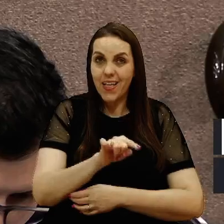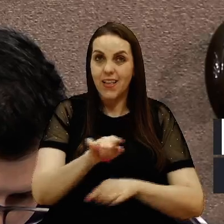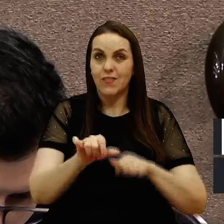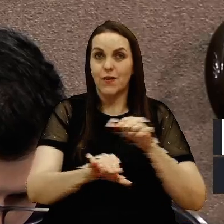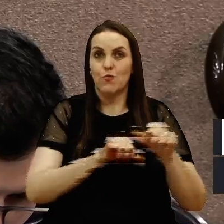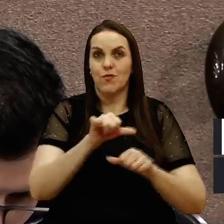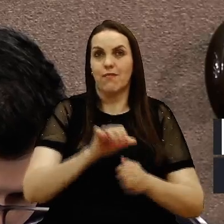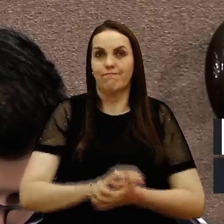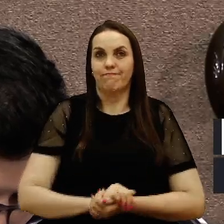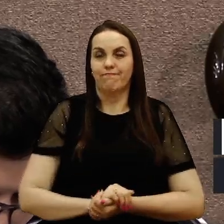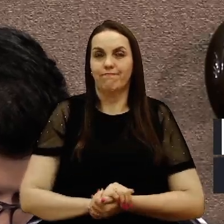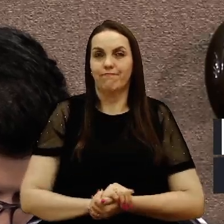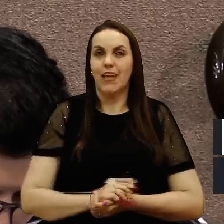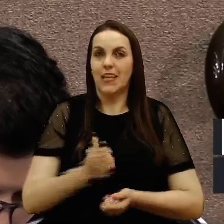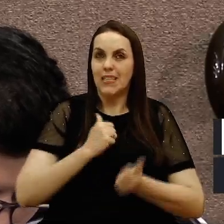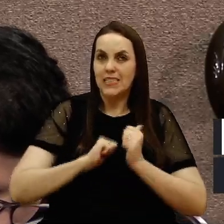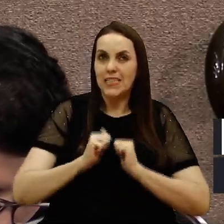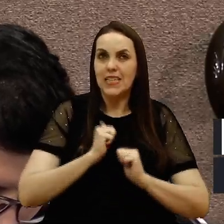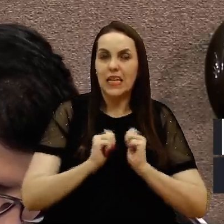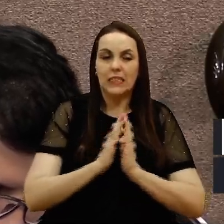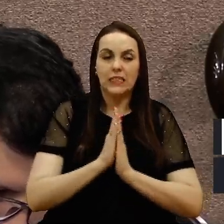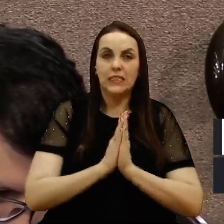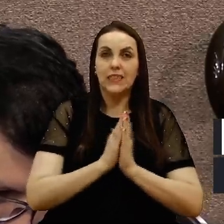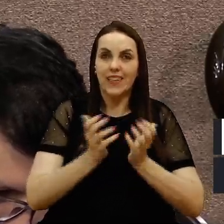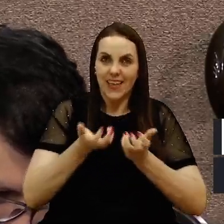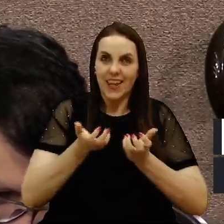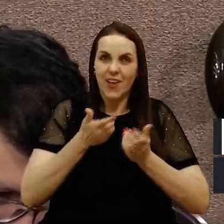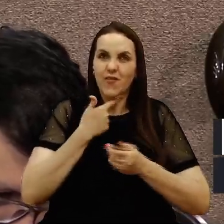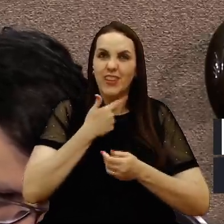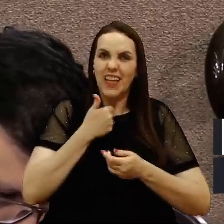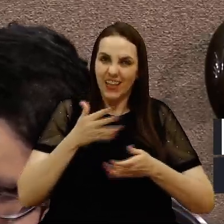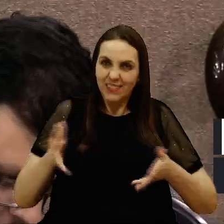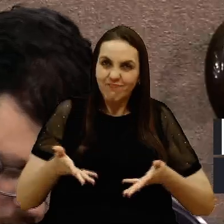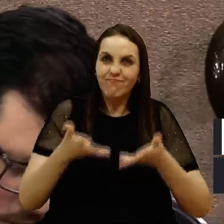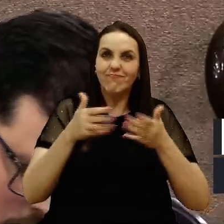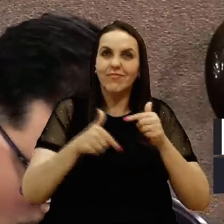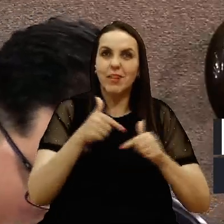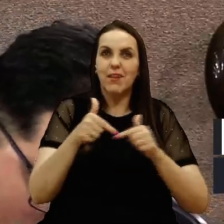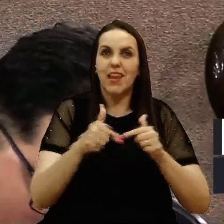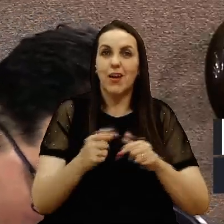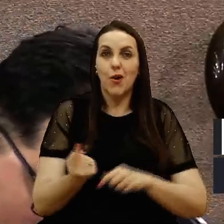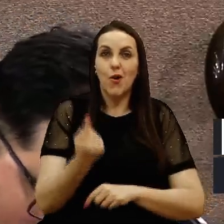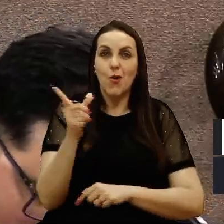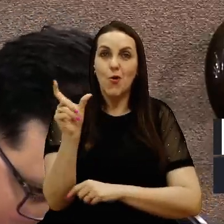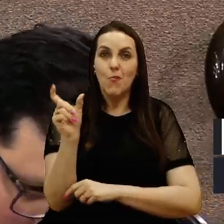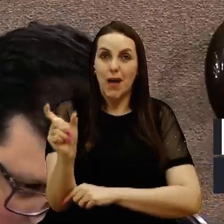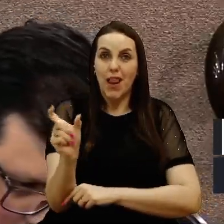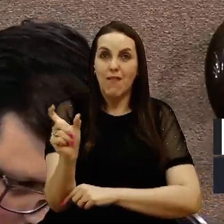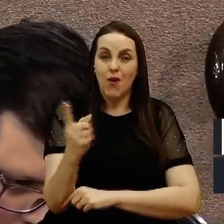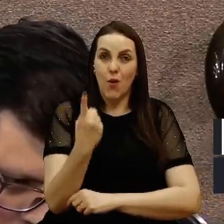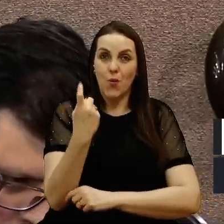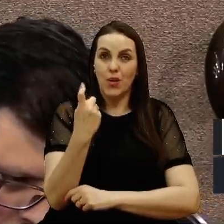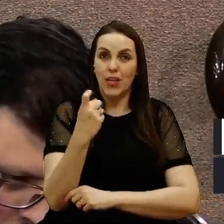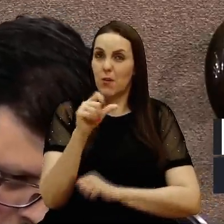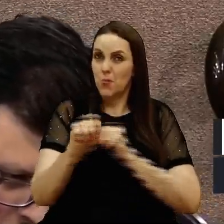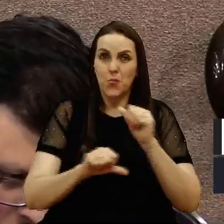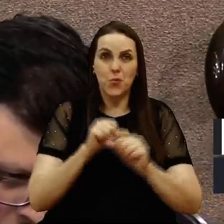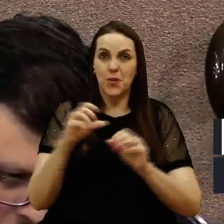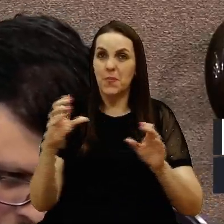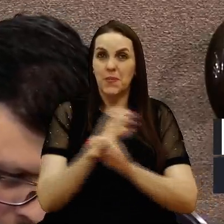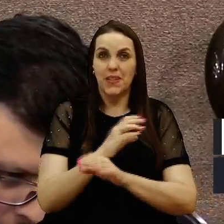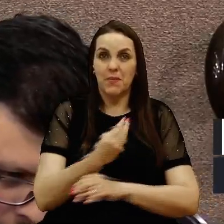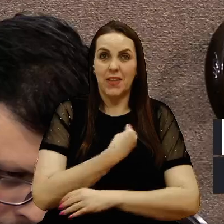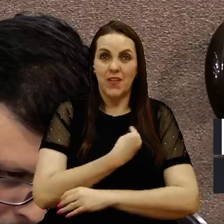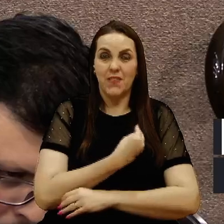mudar. Aquele anseio de querer ir trabalhar. Um termo, uma única palavra, pode mudar totalmente